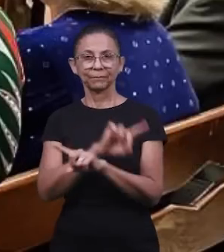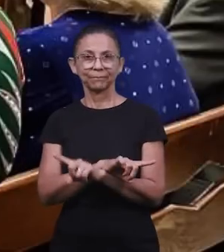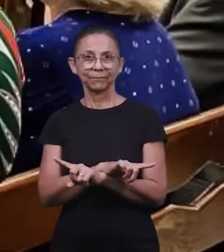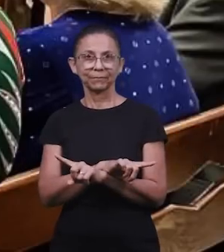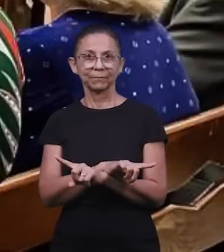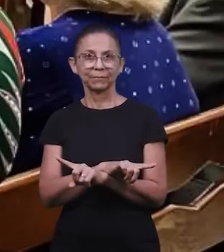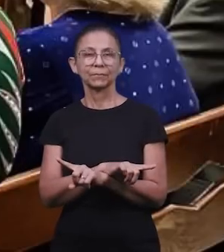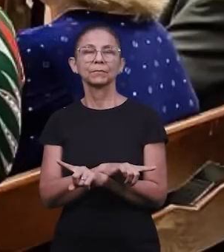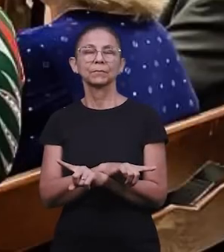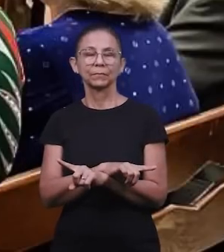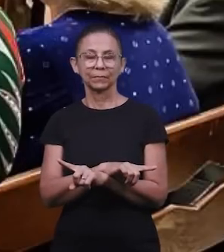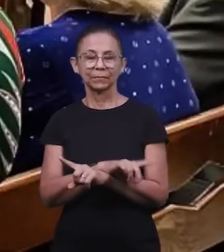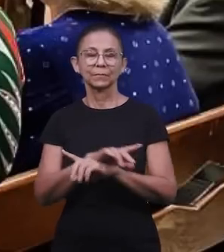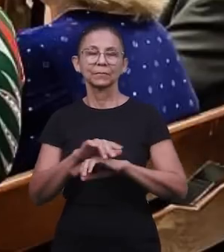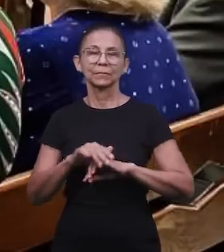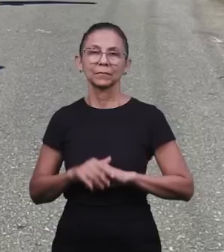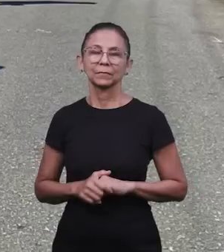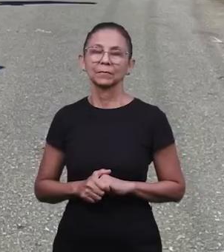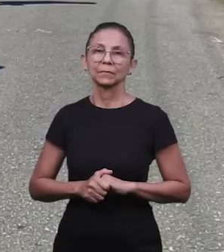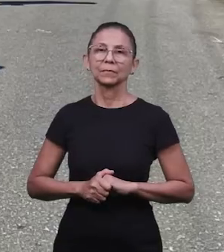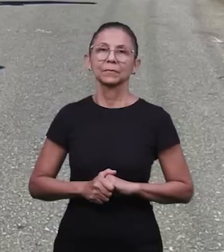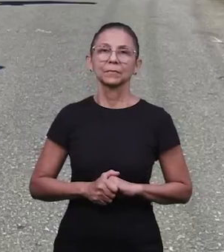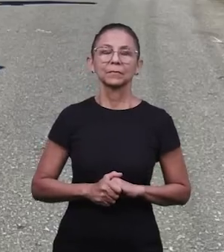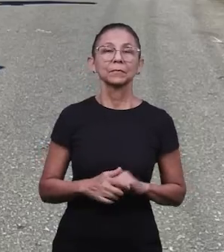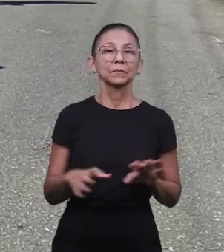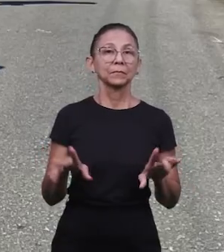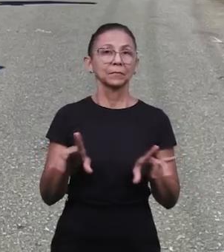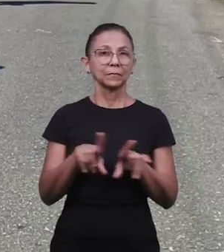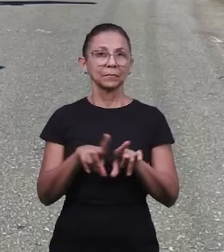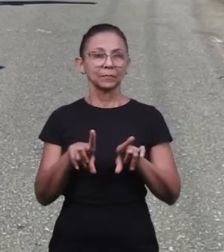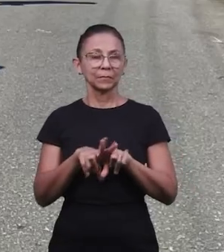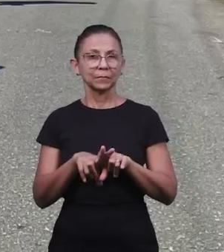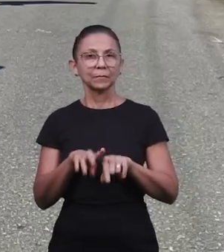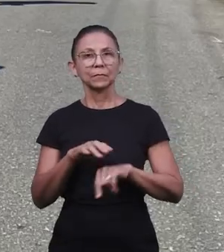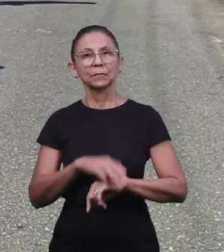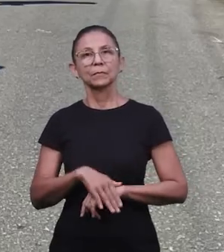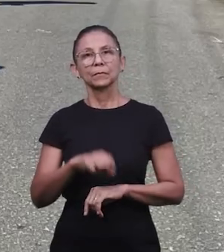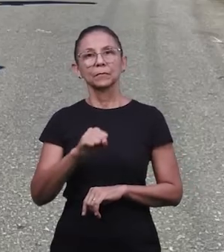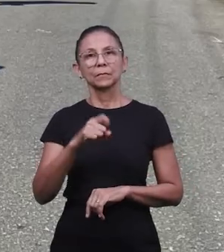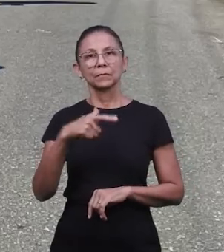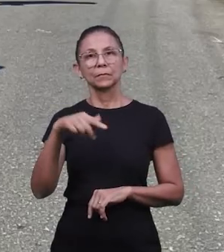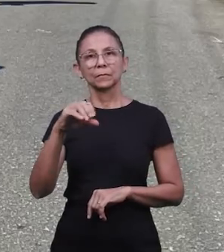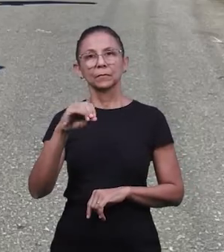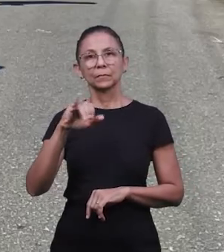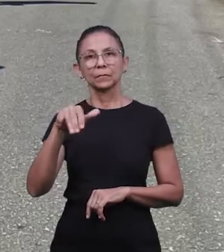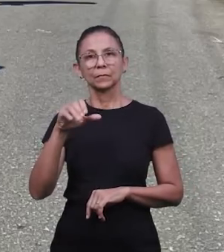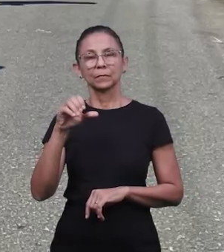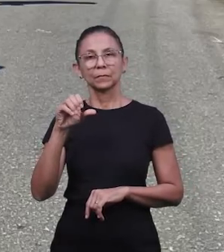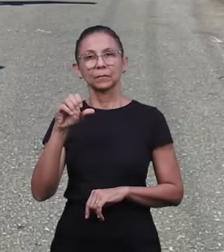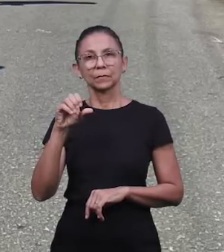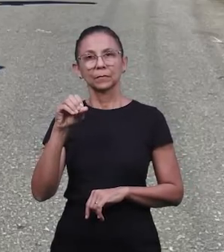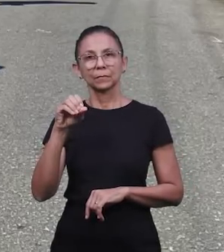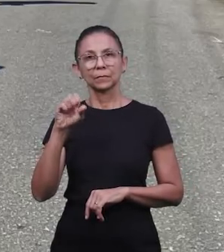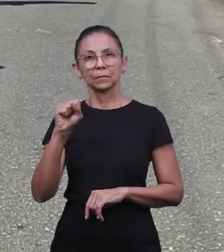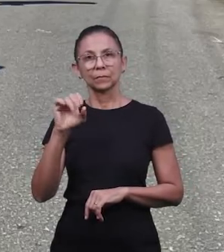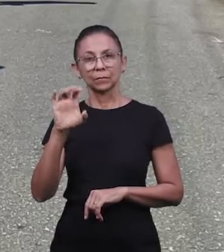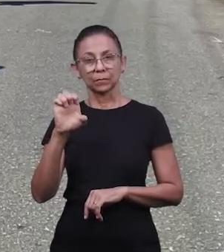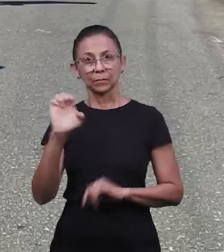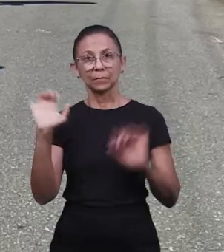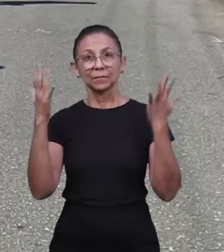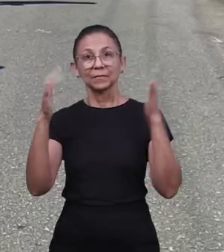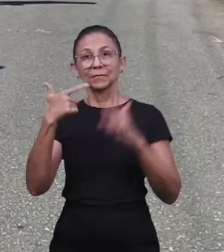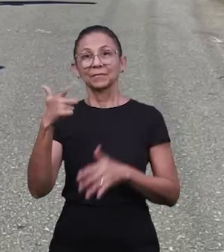a igreja de Bom Retiro. Já a ICM do bairro Floresta, em São José, está